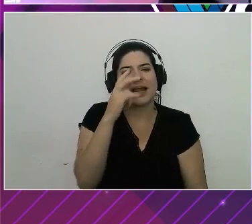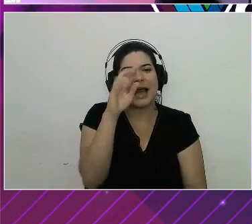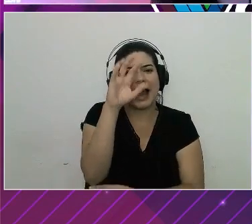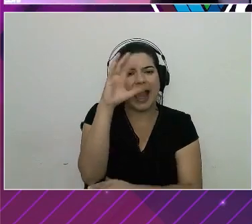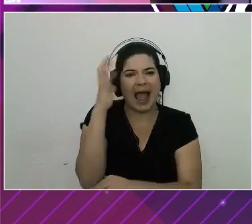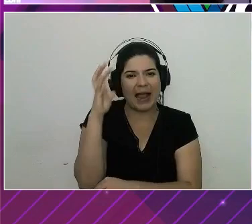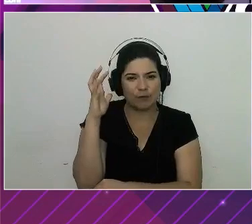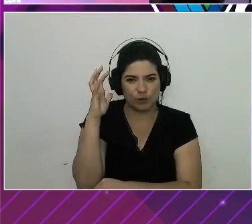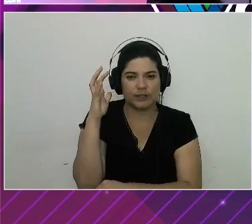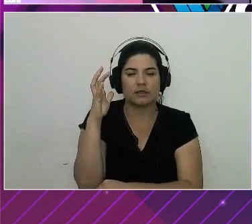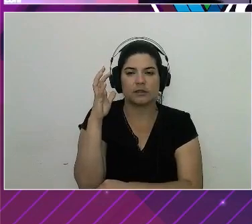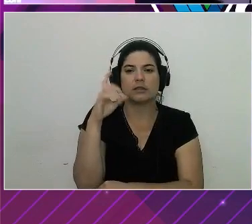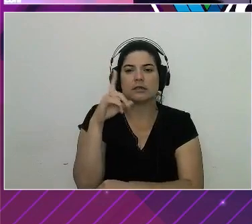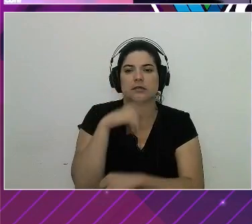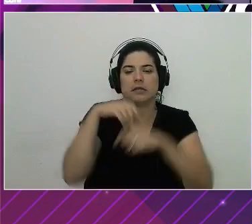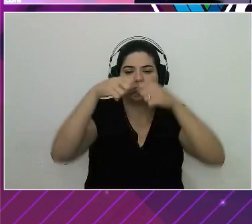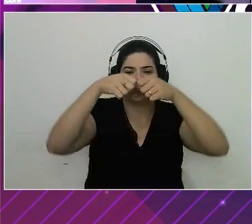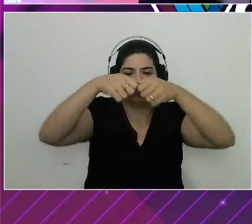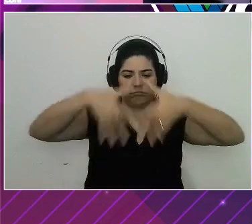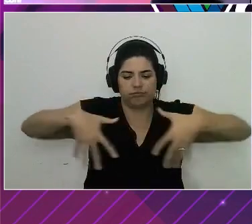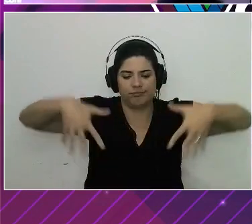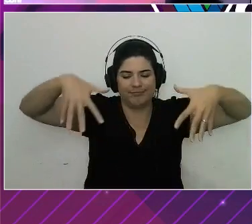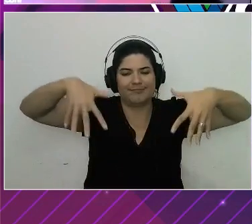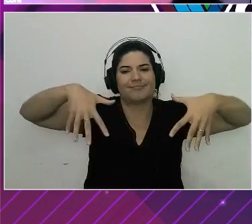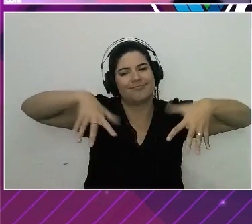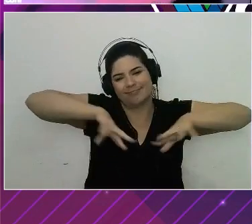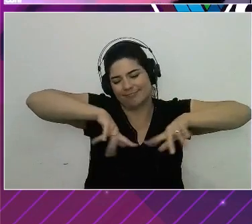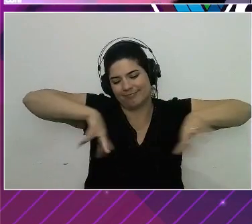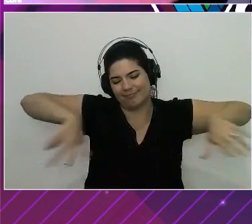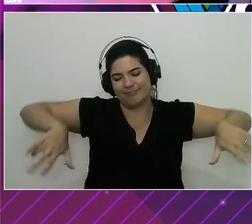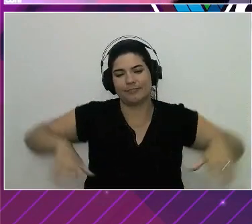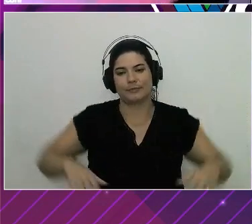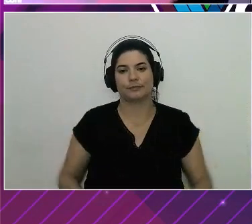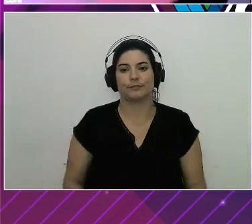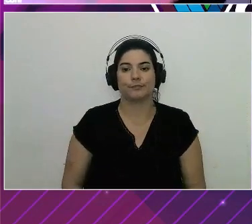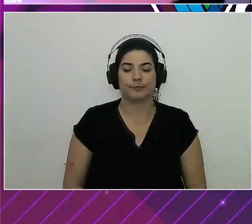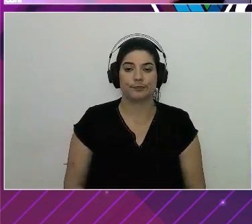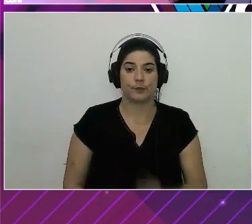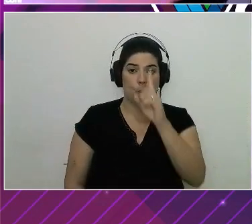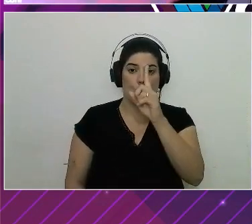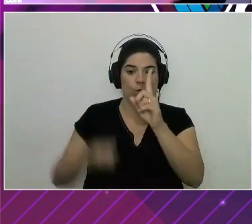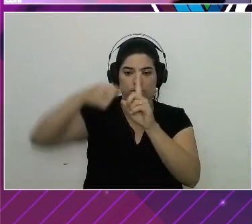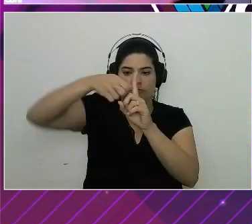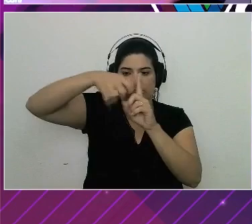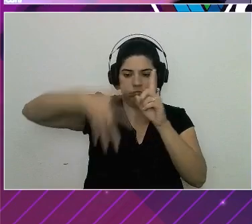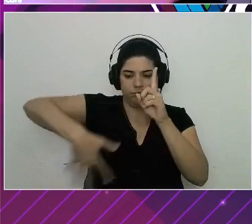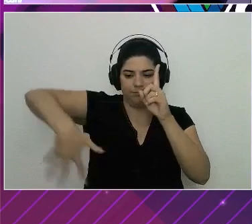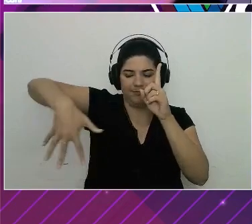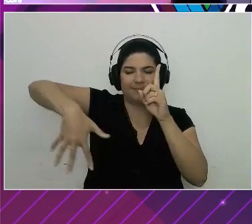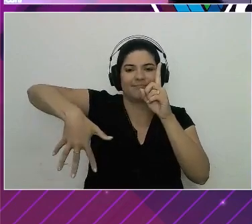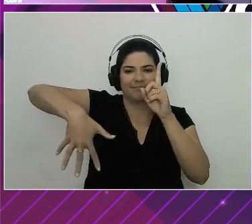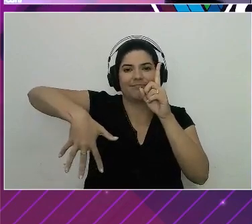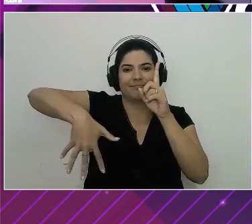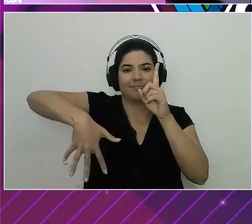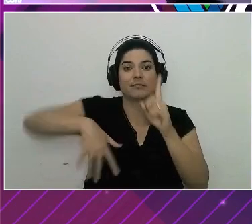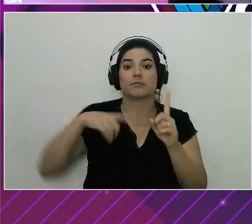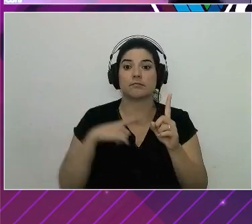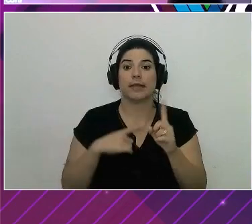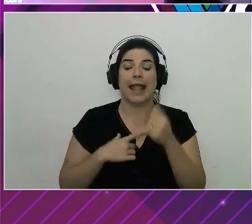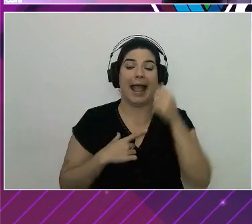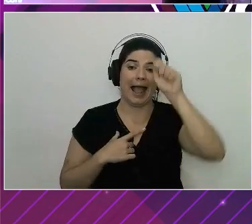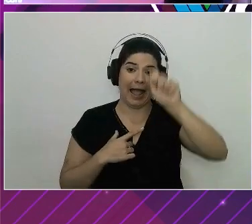filhos. Nesse caso aqui é binária, mas normalmente é N filhos. Então, aqui, você tem uma operação A, você tem